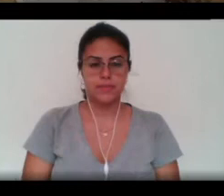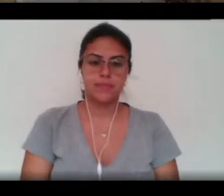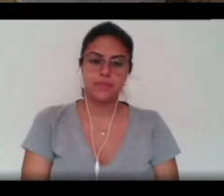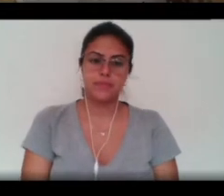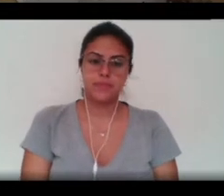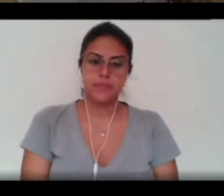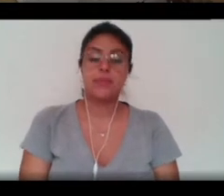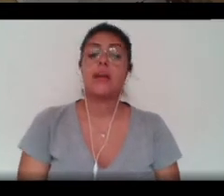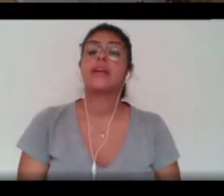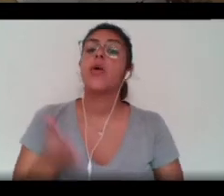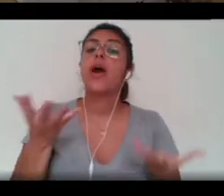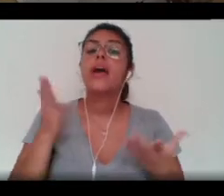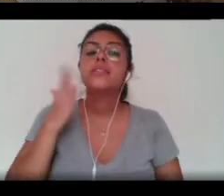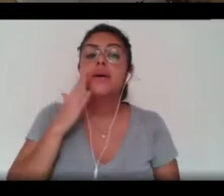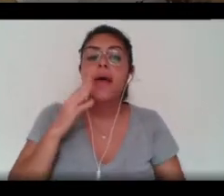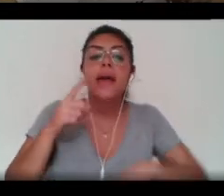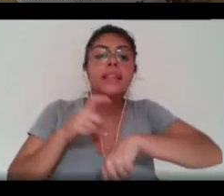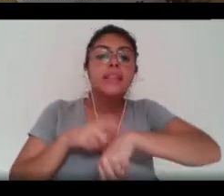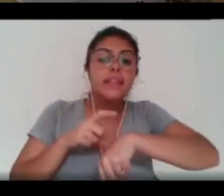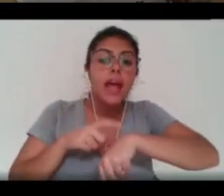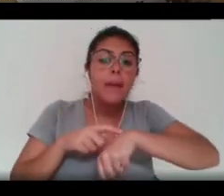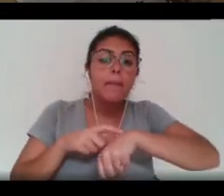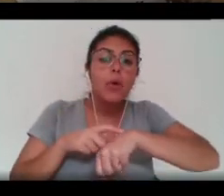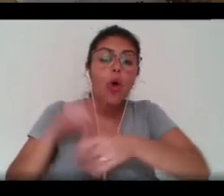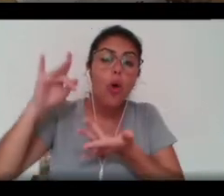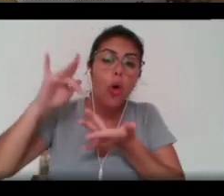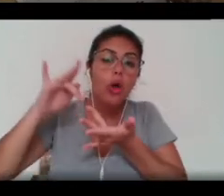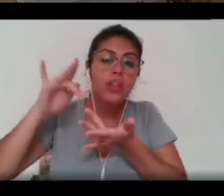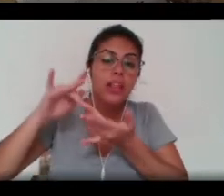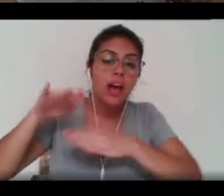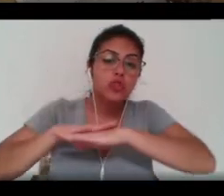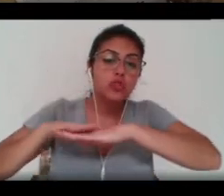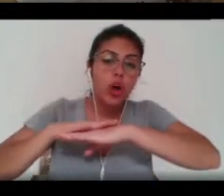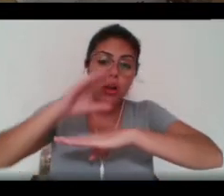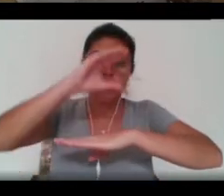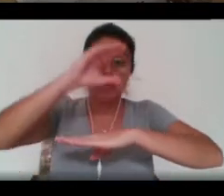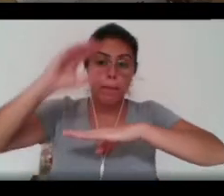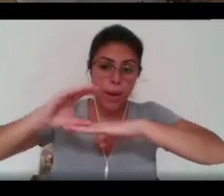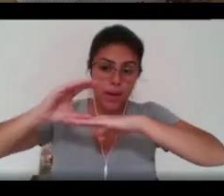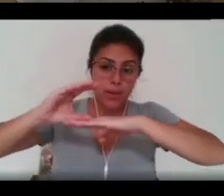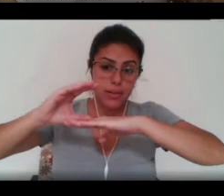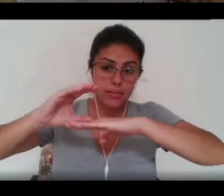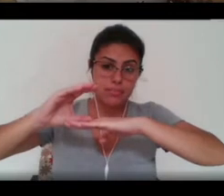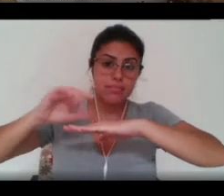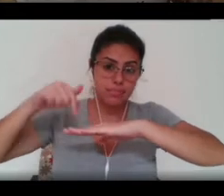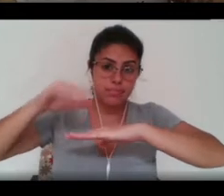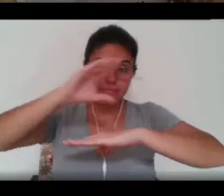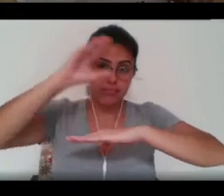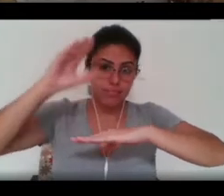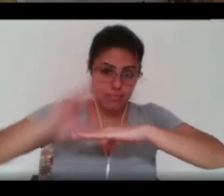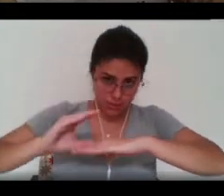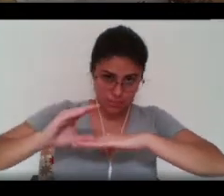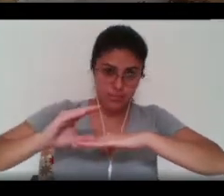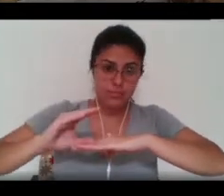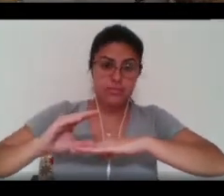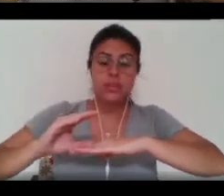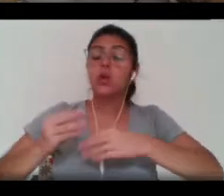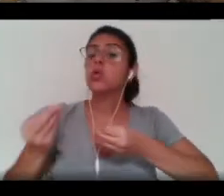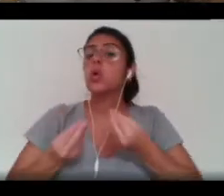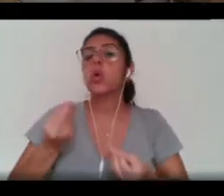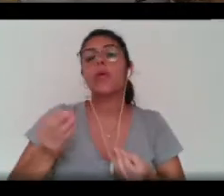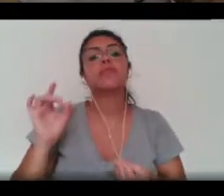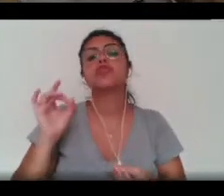separar aqui, né? Ele quer saber o tempo que ele chega ao solo. Para eu fazer